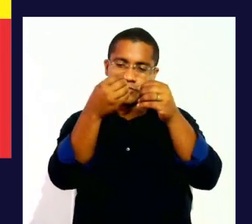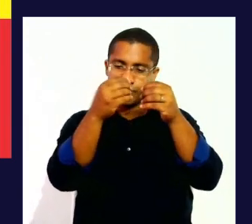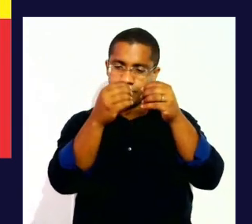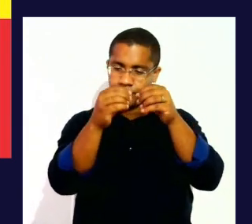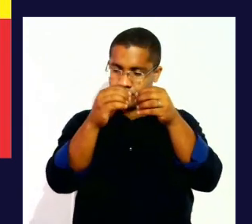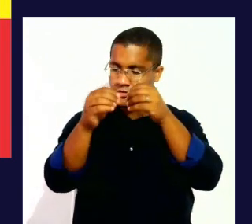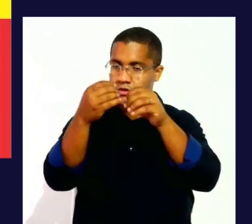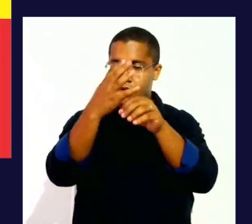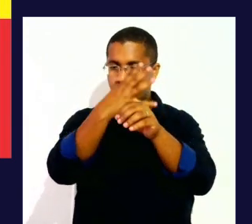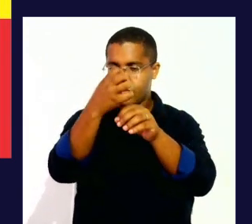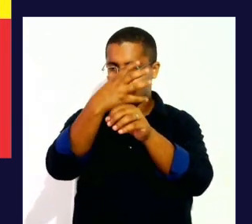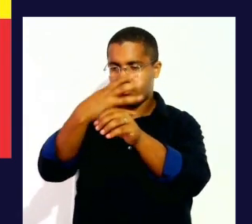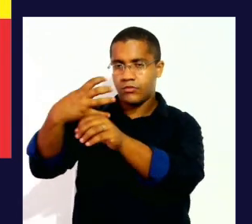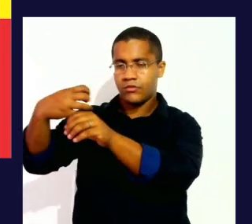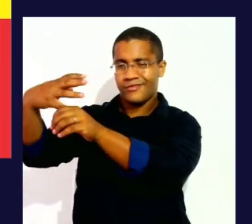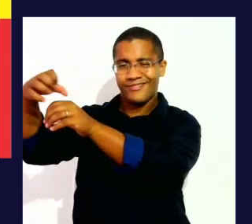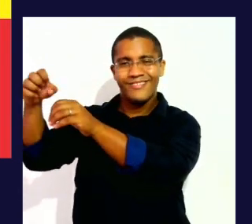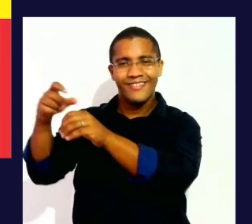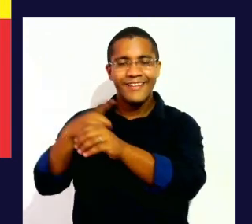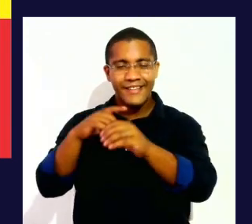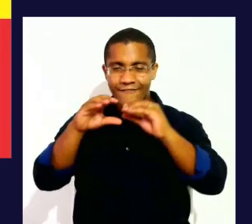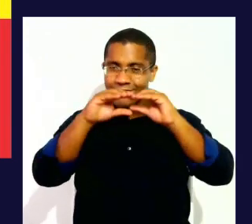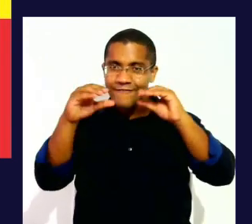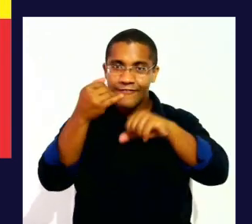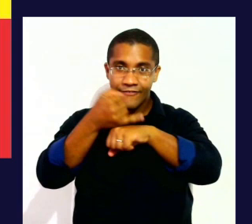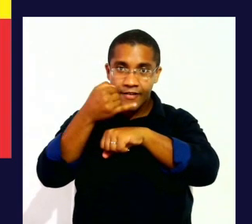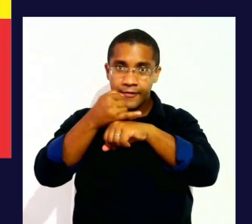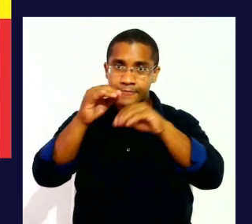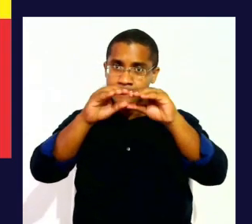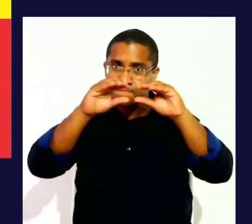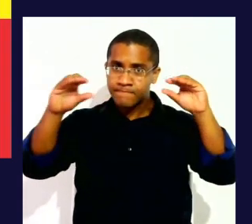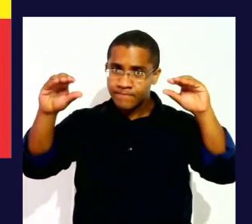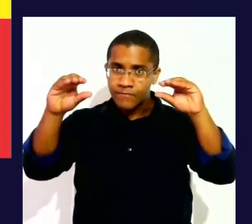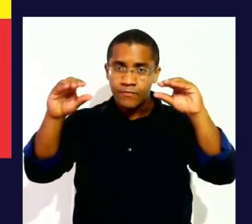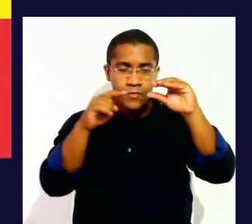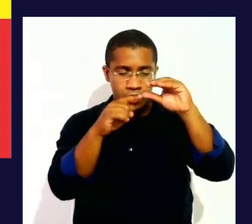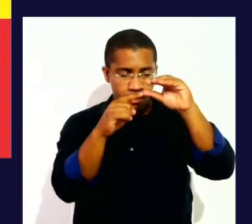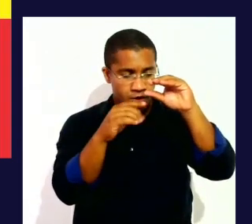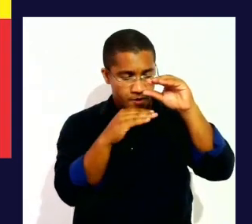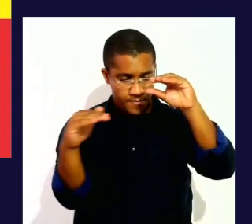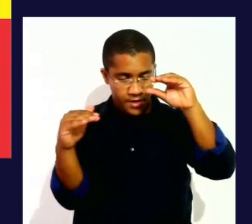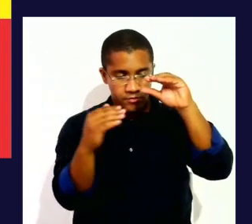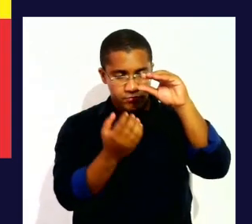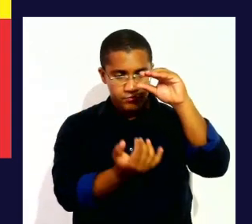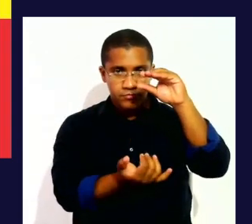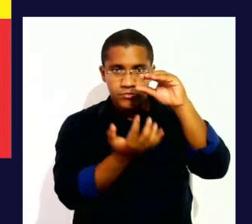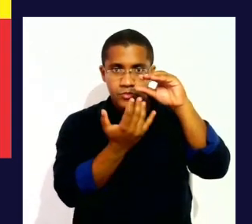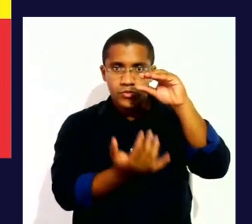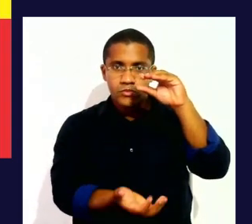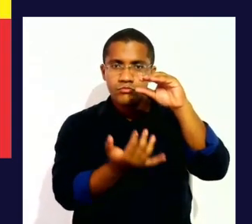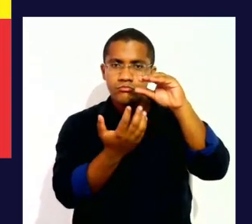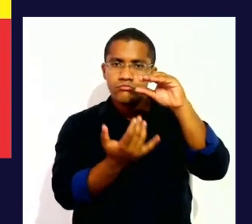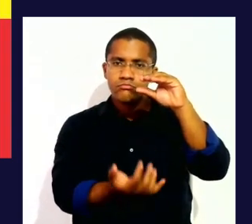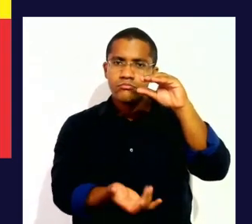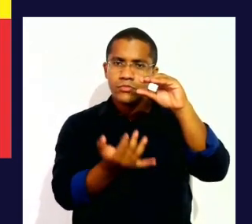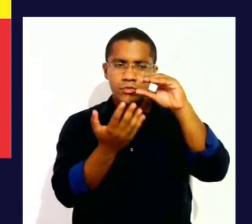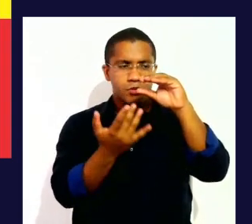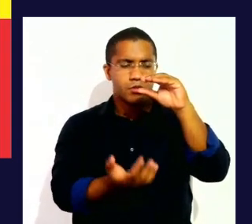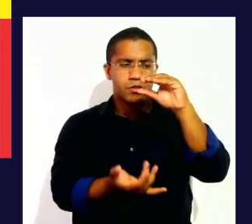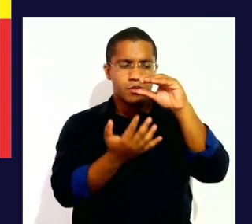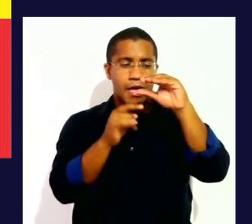sucessivamente. Temos aí uma barra metálica e temos uma base que tem o fogo, certo? Que ele